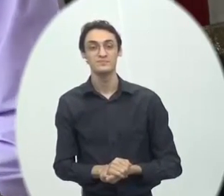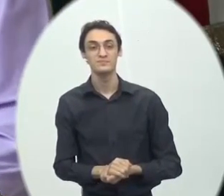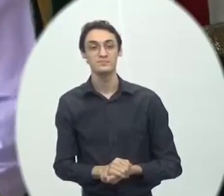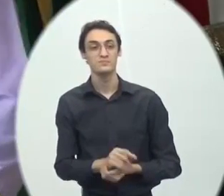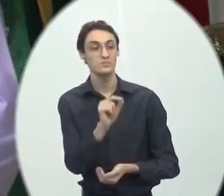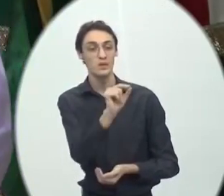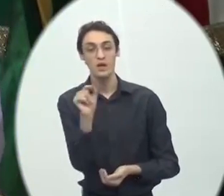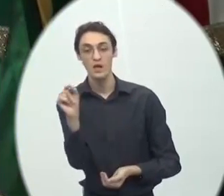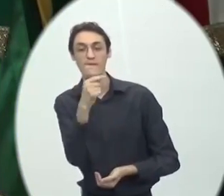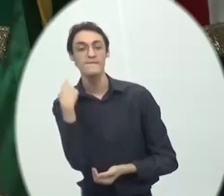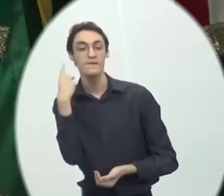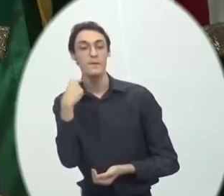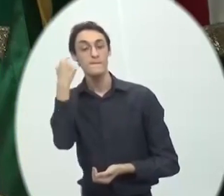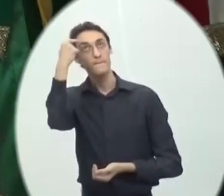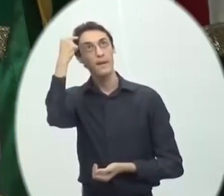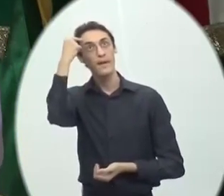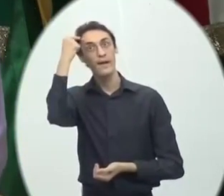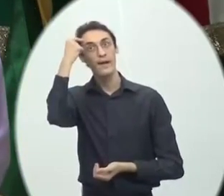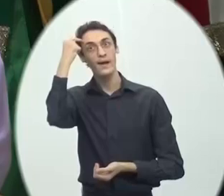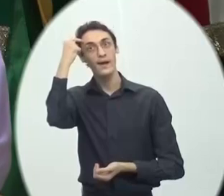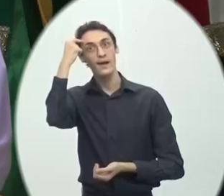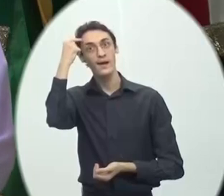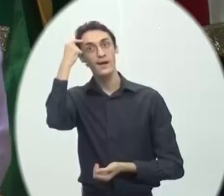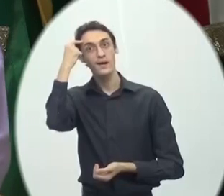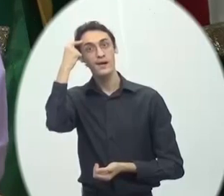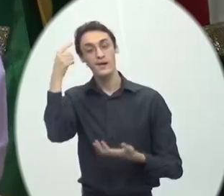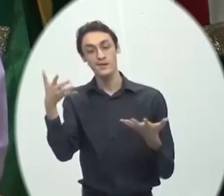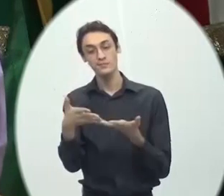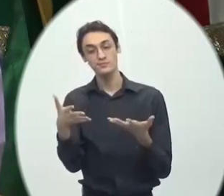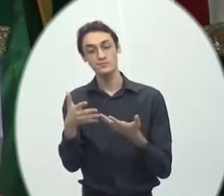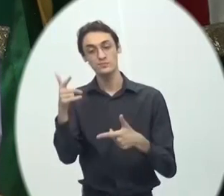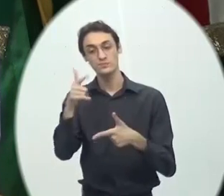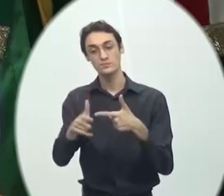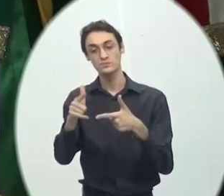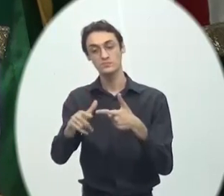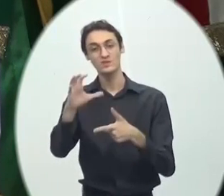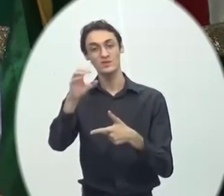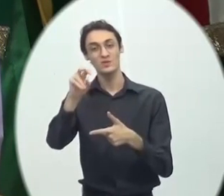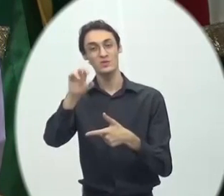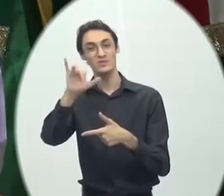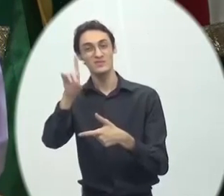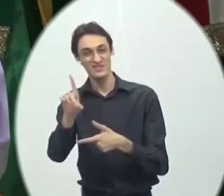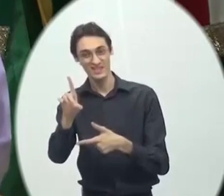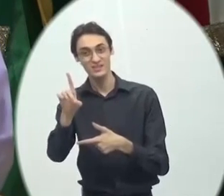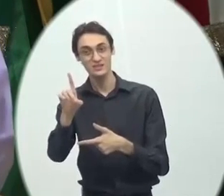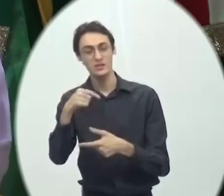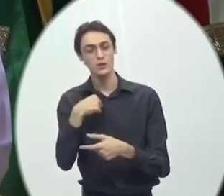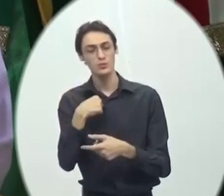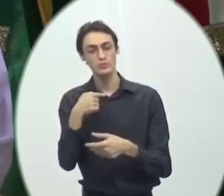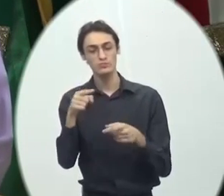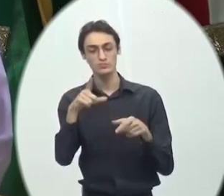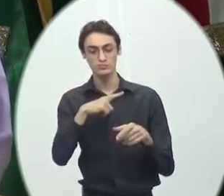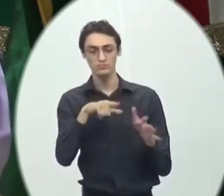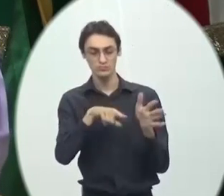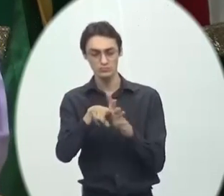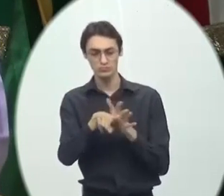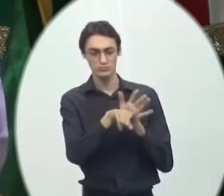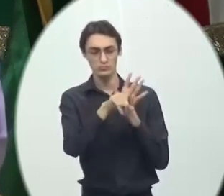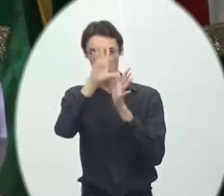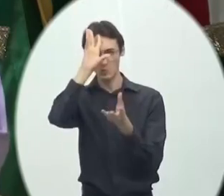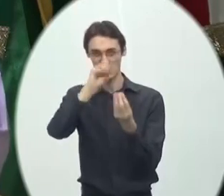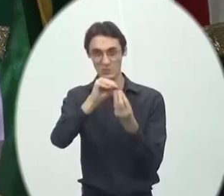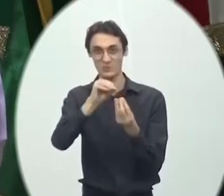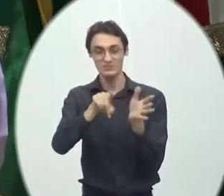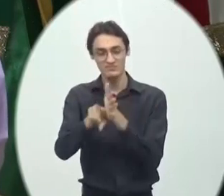têm com relação atual dessa situação do Covid, mas eu tenho uma análise, assim como todos